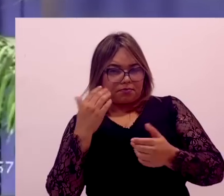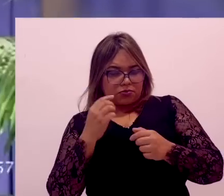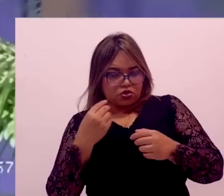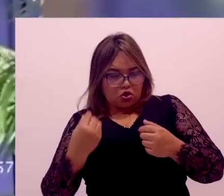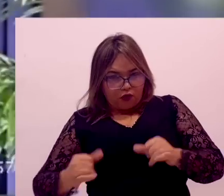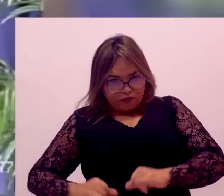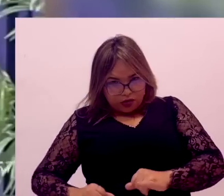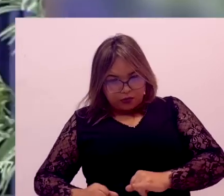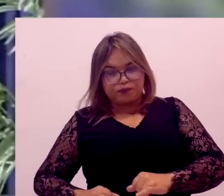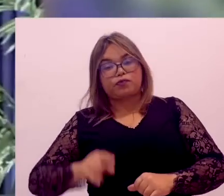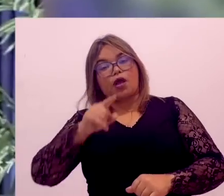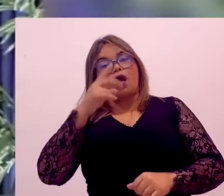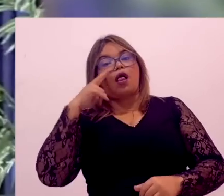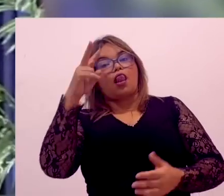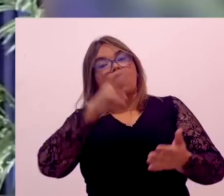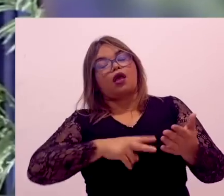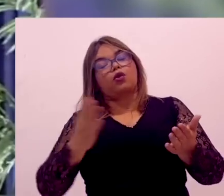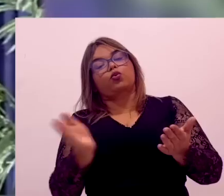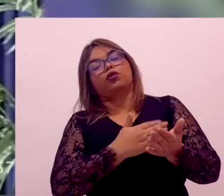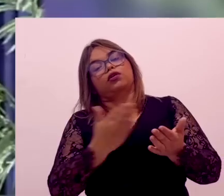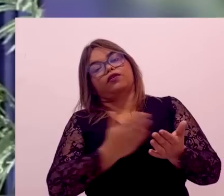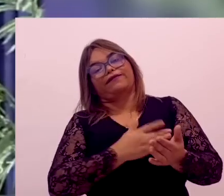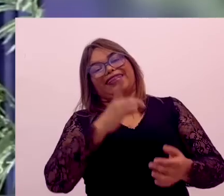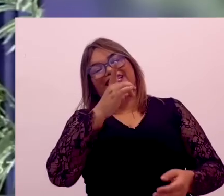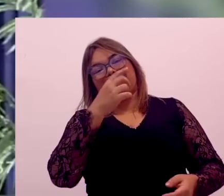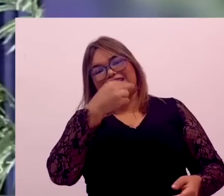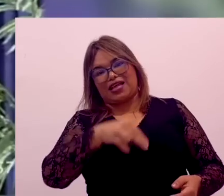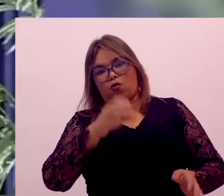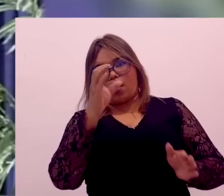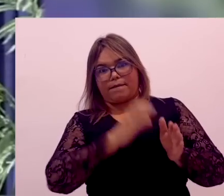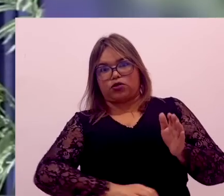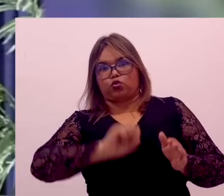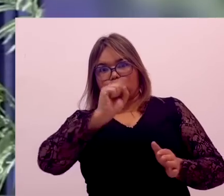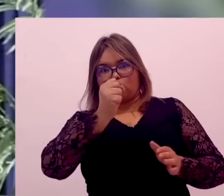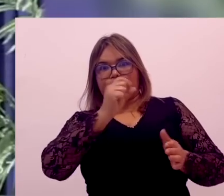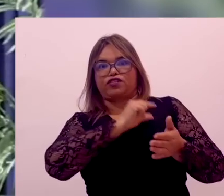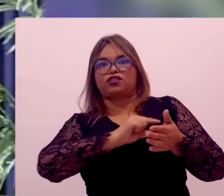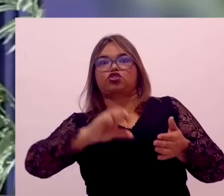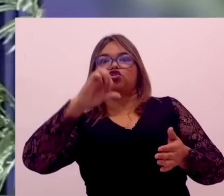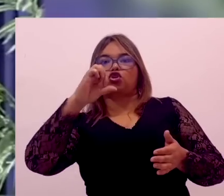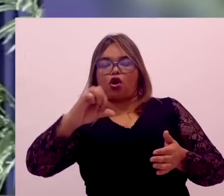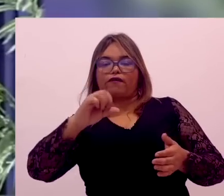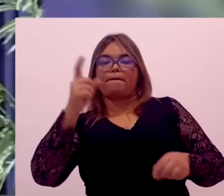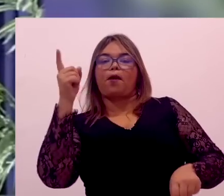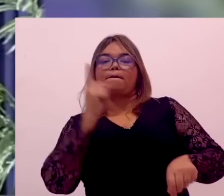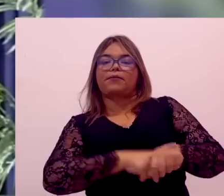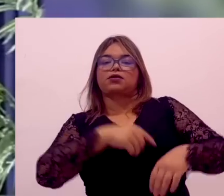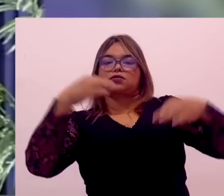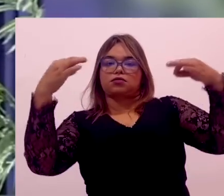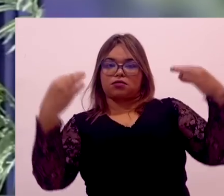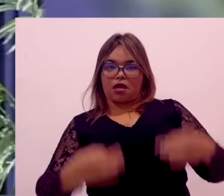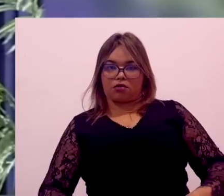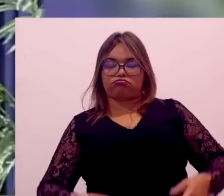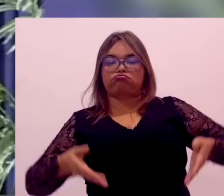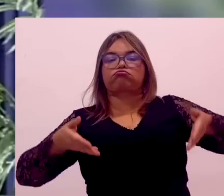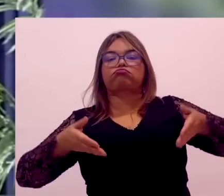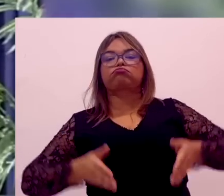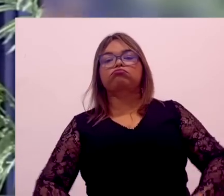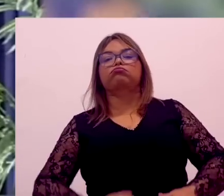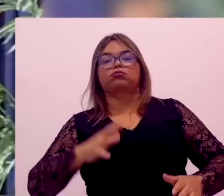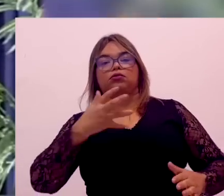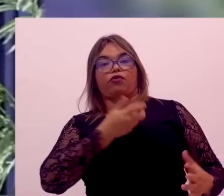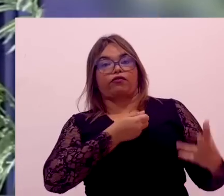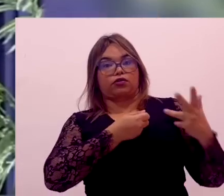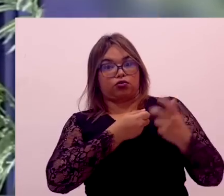9, que dão o momento preciso quando o Messias nasceria e as circunstâncias. E é por isso que os